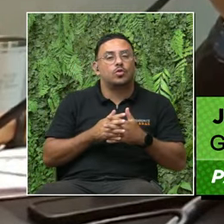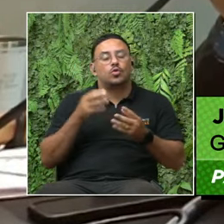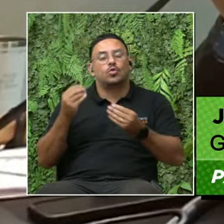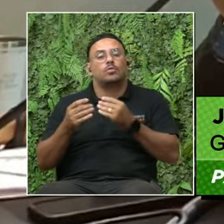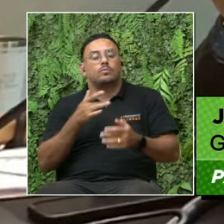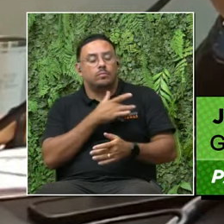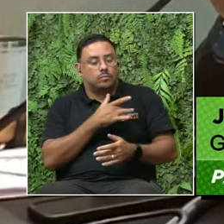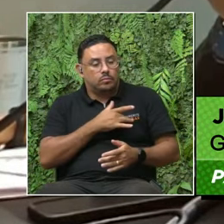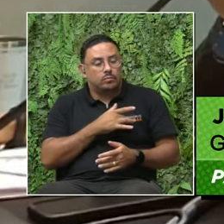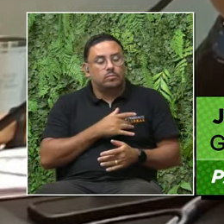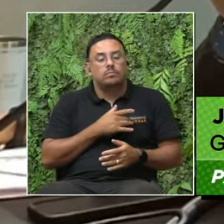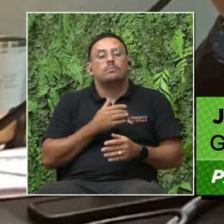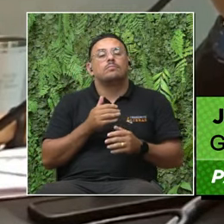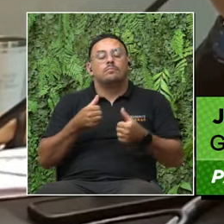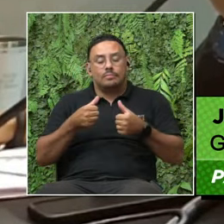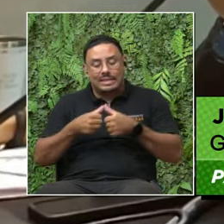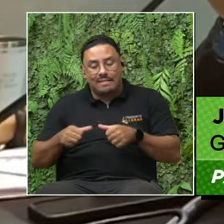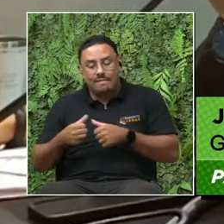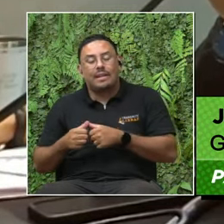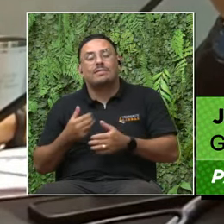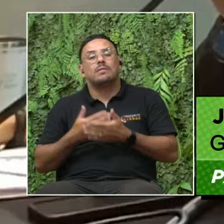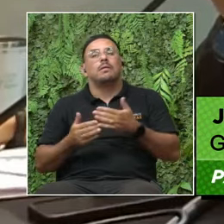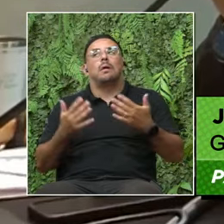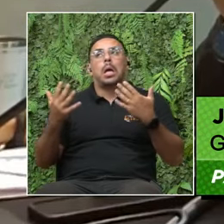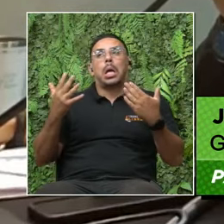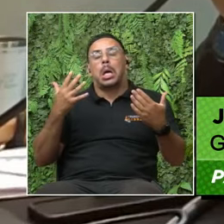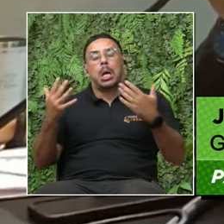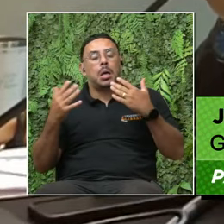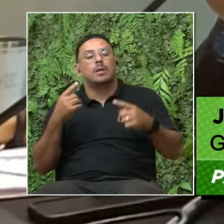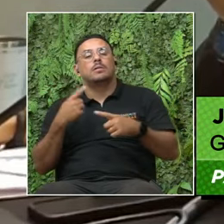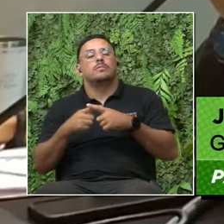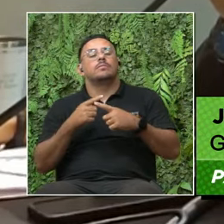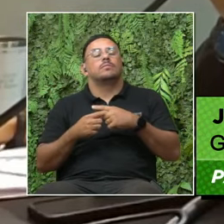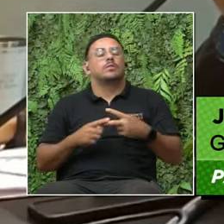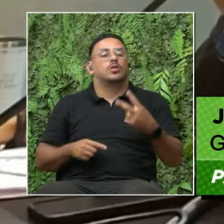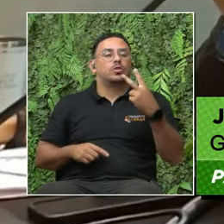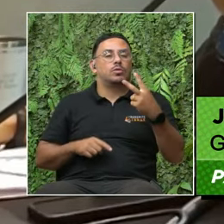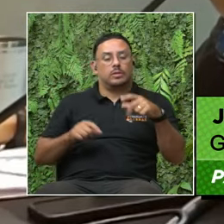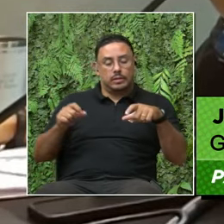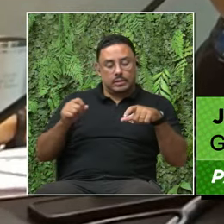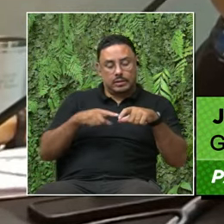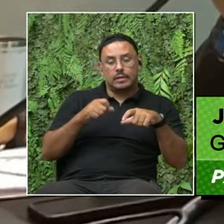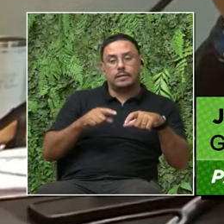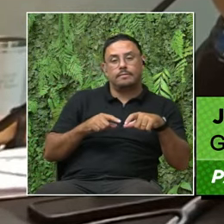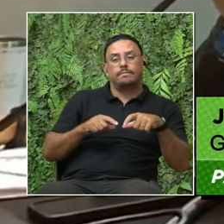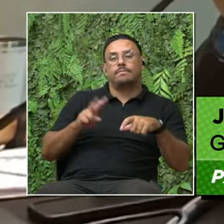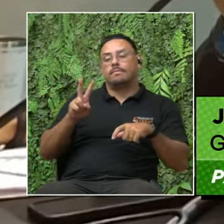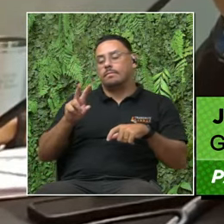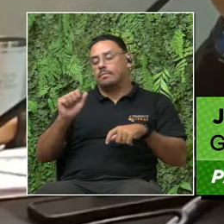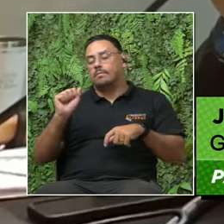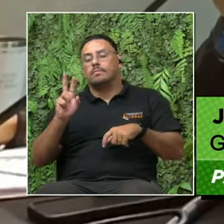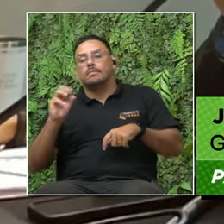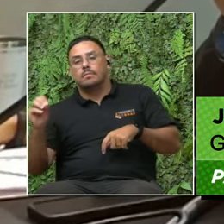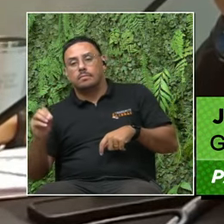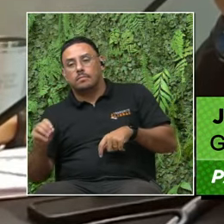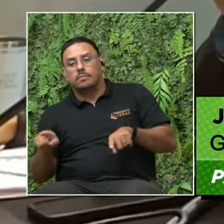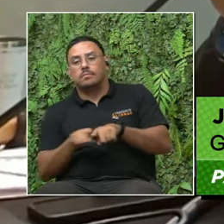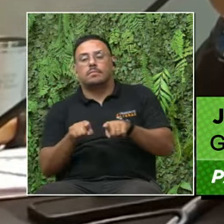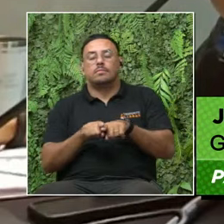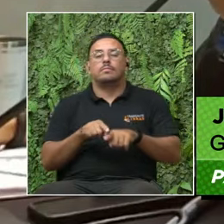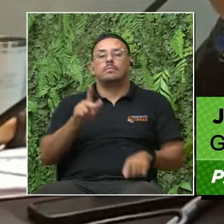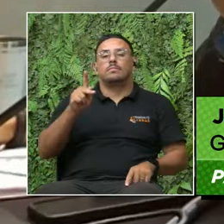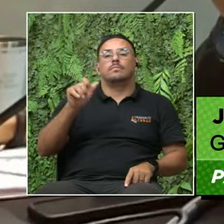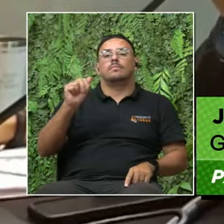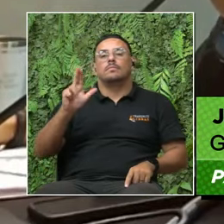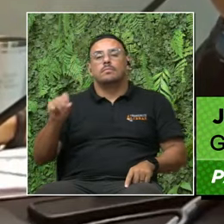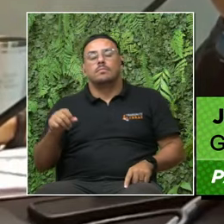Cruzeiro completamente o sistema defensivo do Cruzeiro ficou perdido porque ele abriu dois atacantes muito muito bons o Vargas e abriu o Paulinho pelo lado